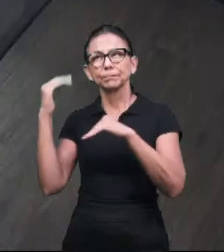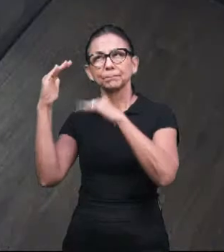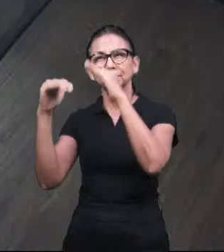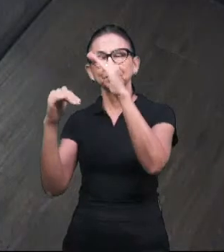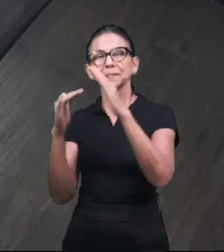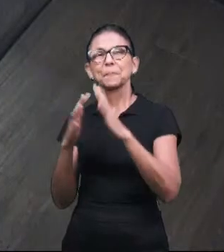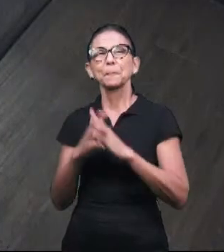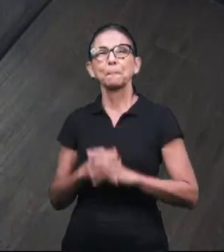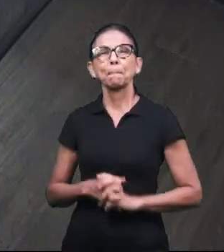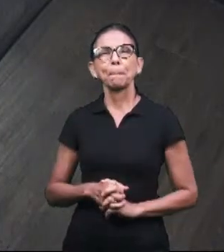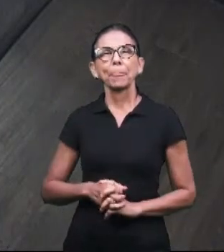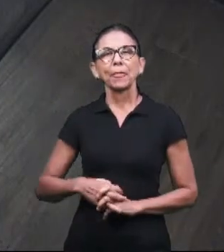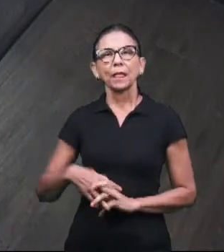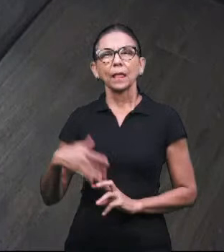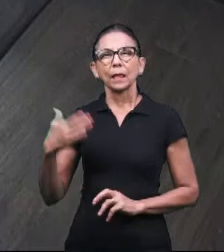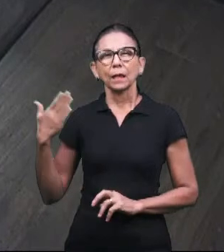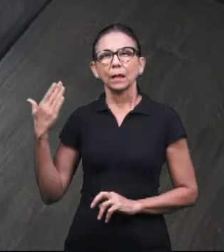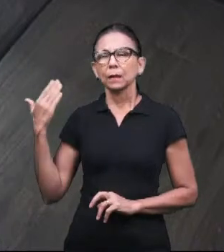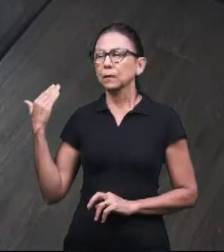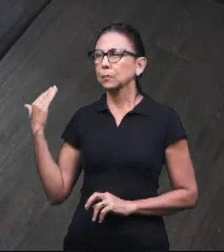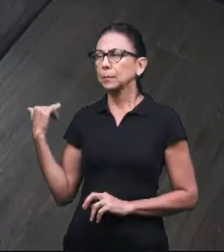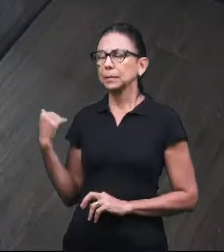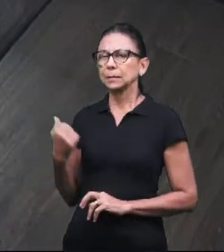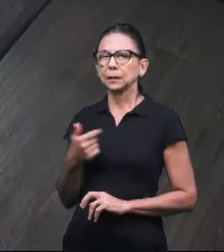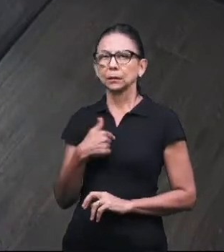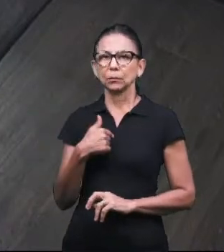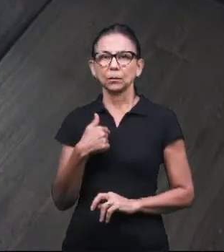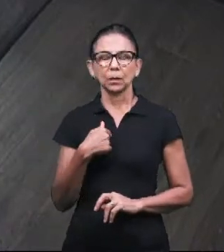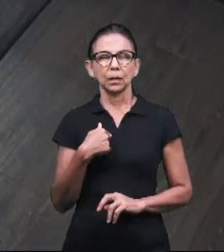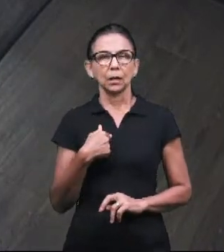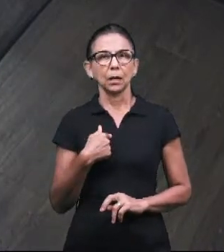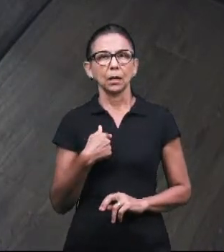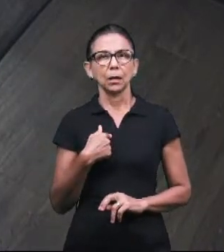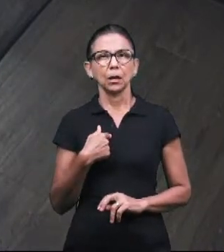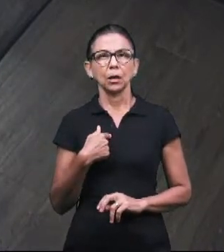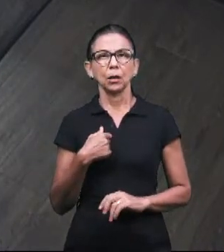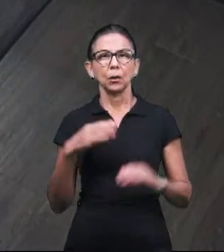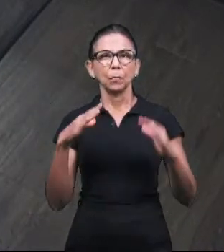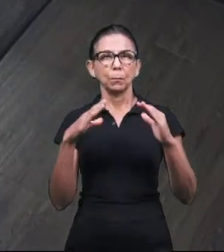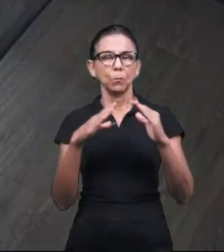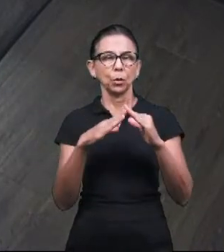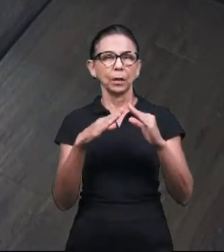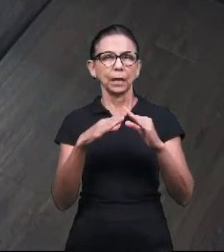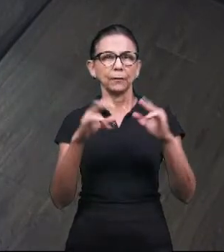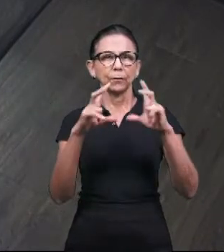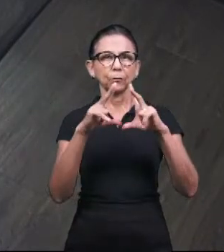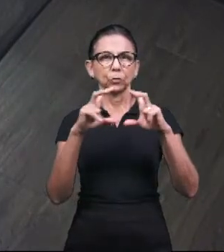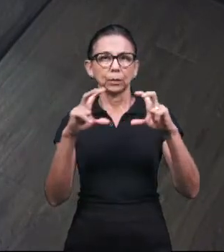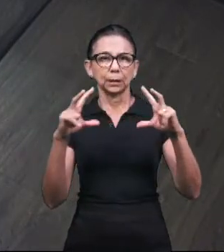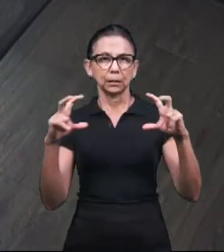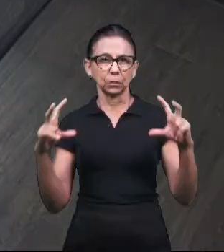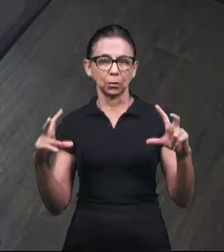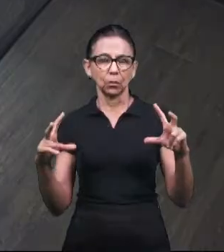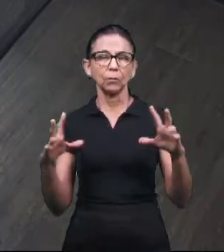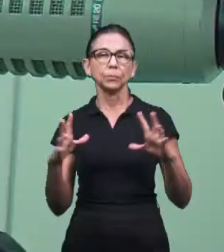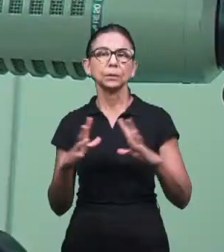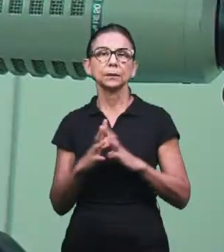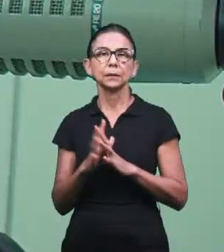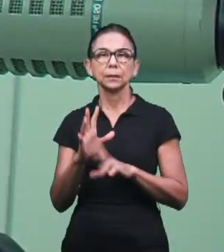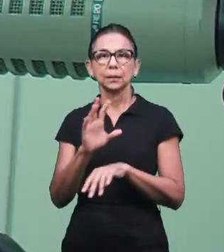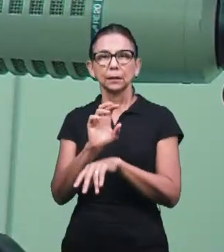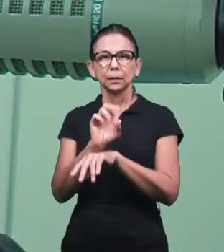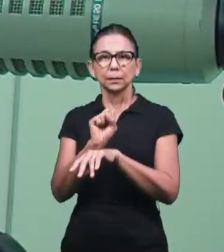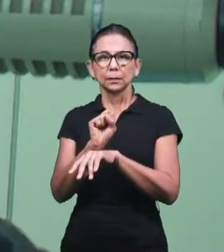Na época, né, eu morava em Florianópolis e nós acompanhamos de longe lá nas igrejas, estávamos